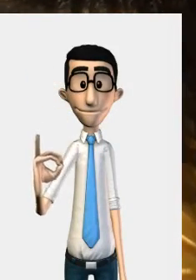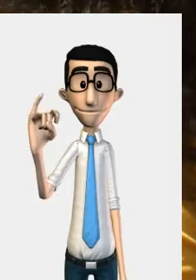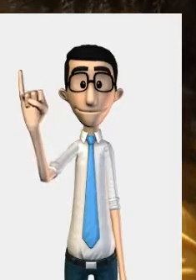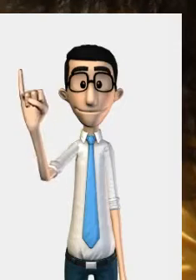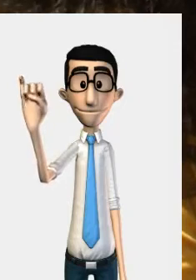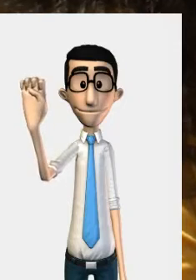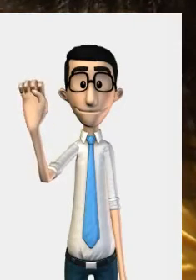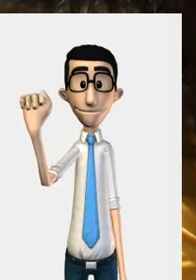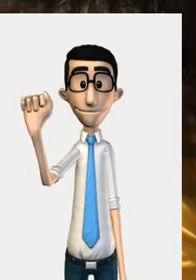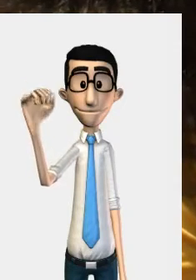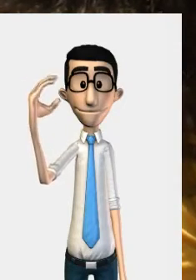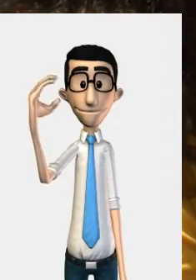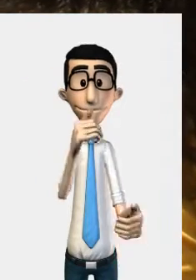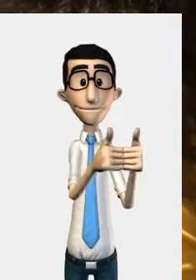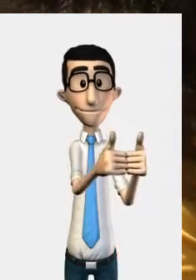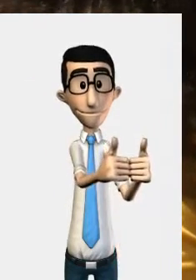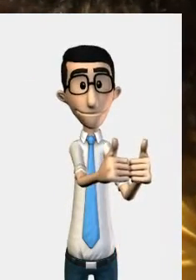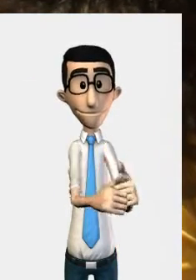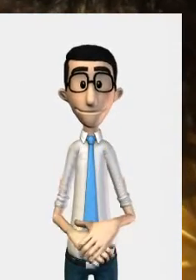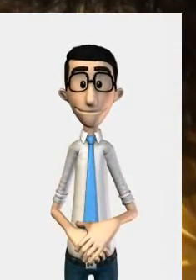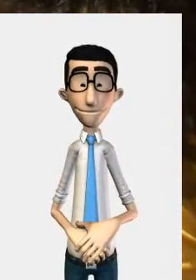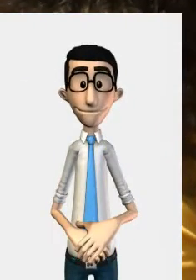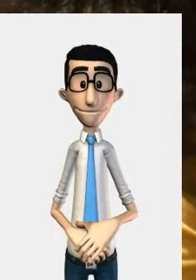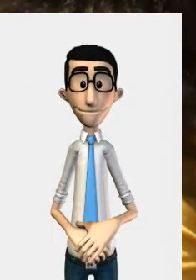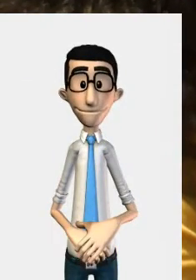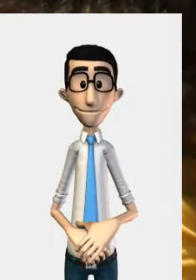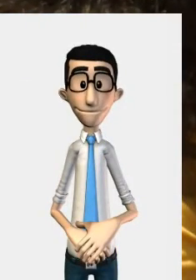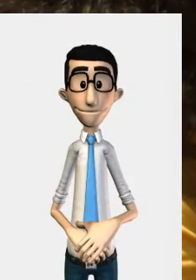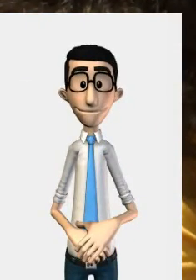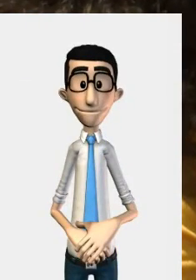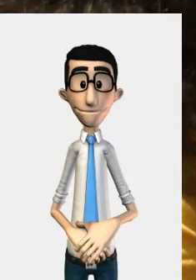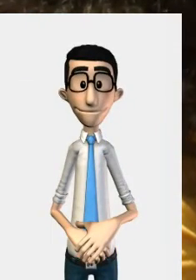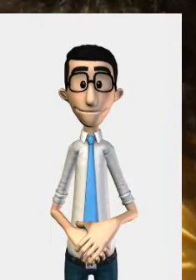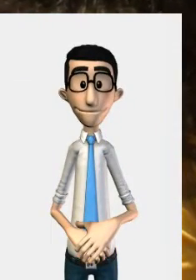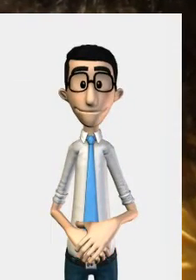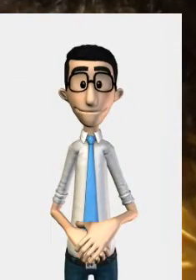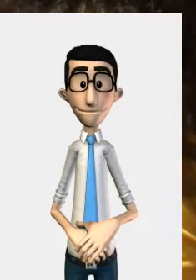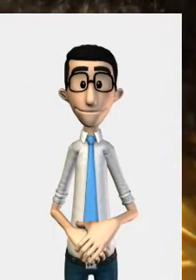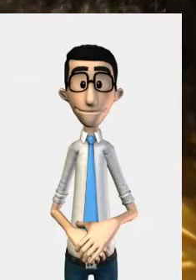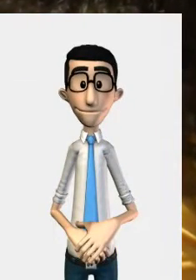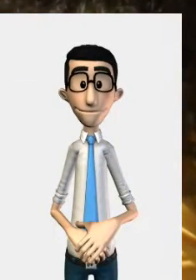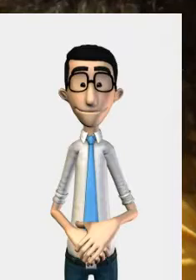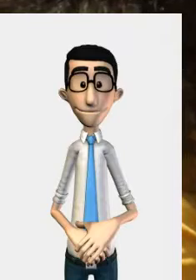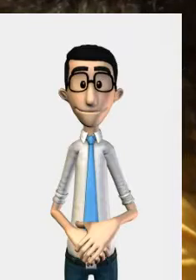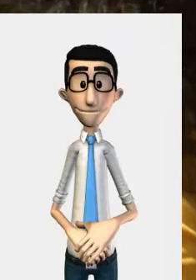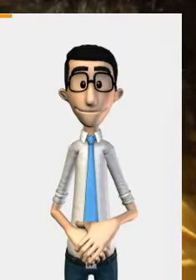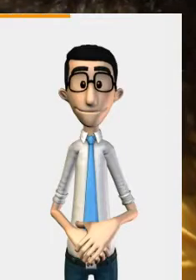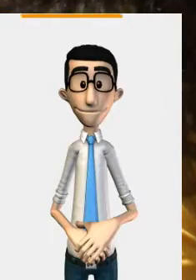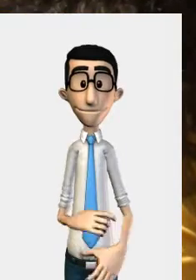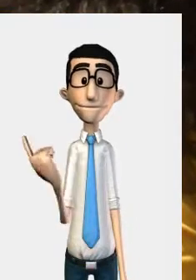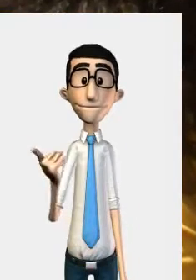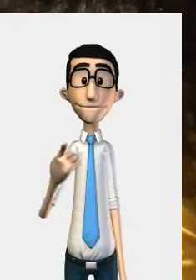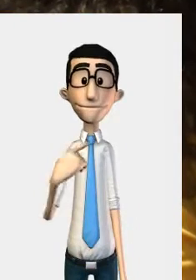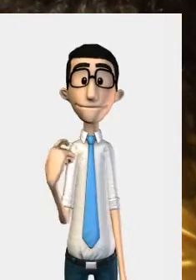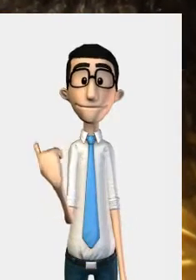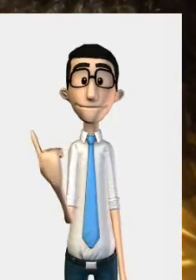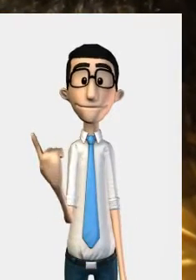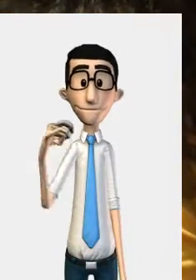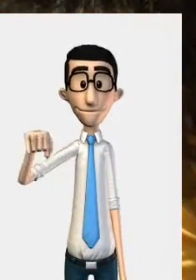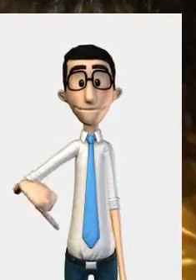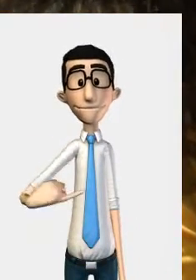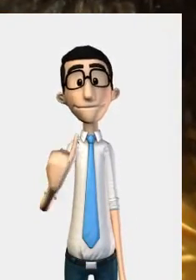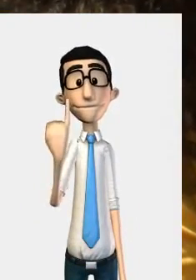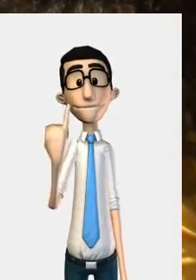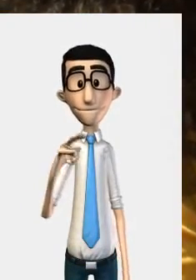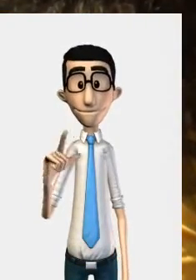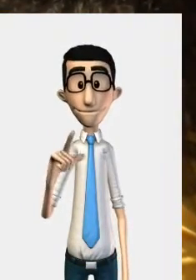Então a gente usa a motivação dela para estimular com que ela fique mais motivada e mais